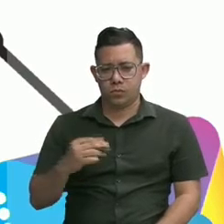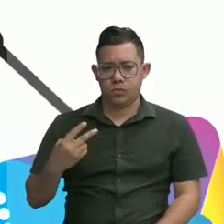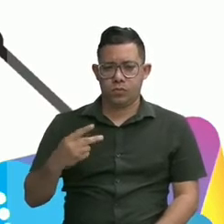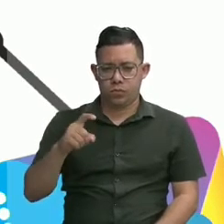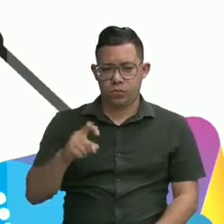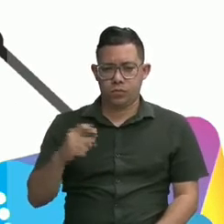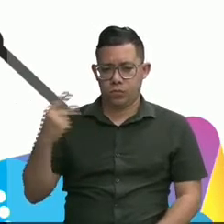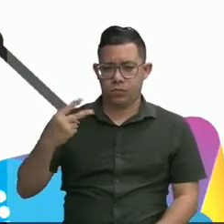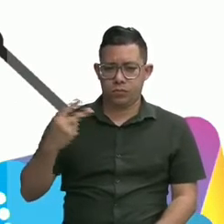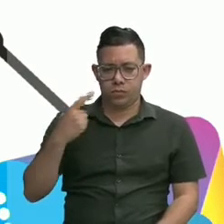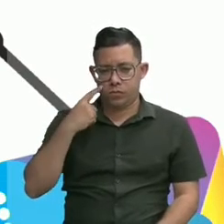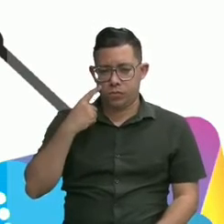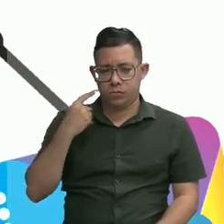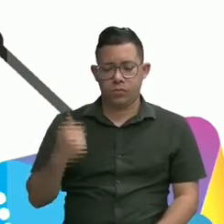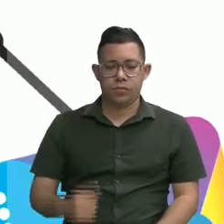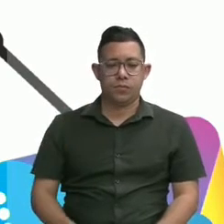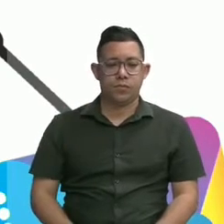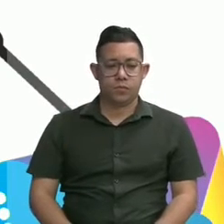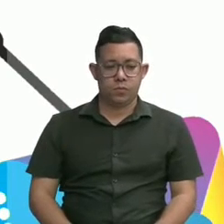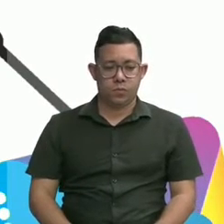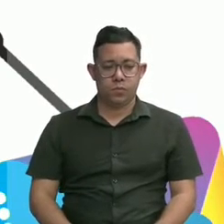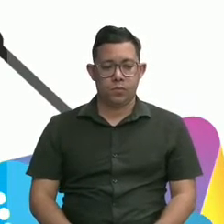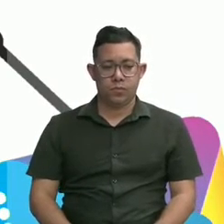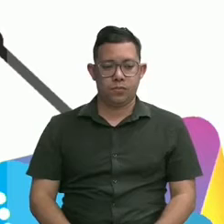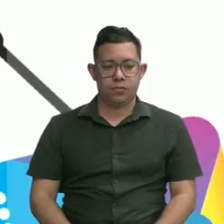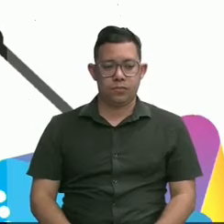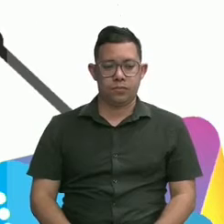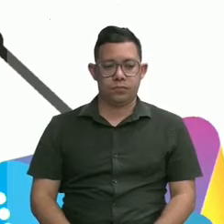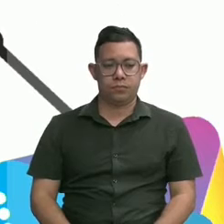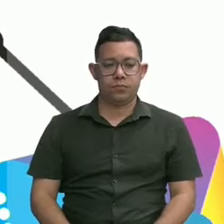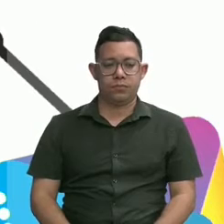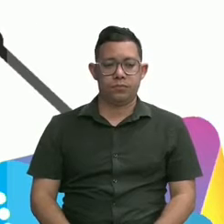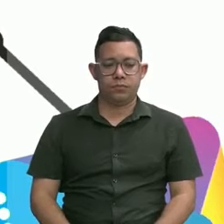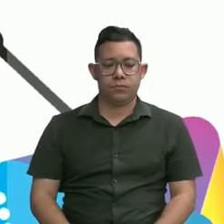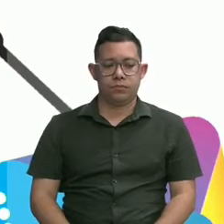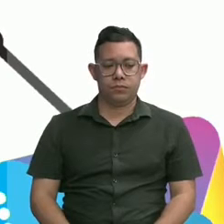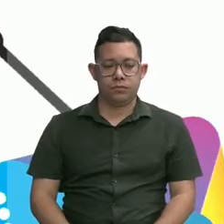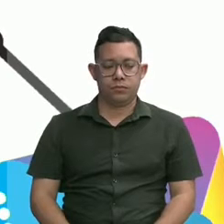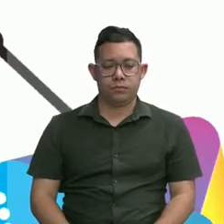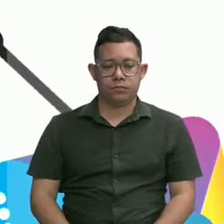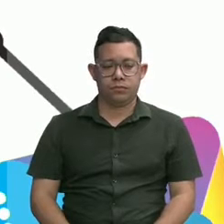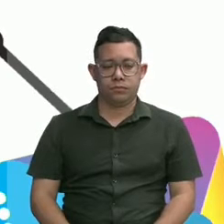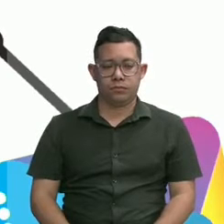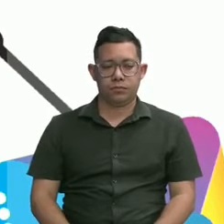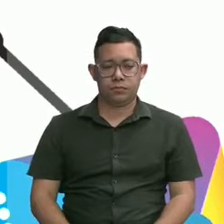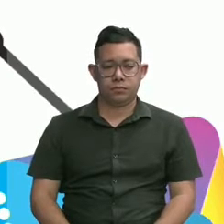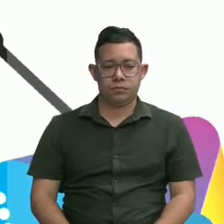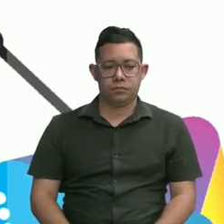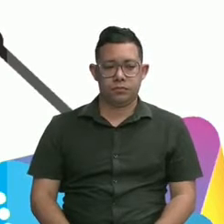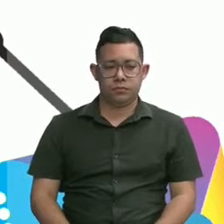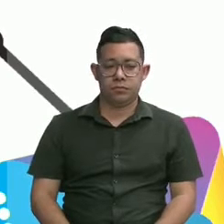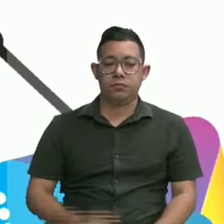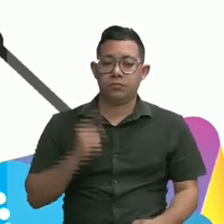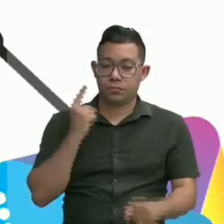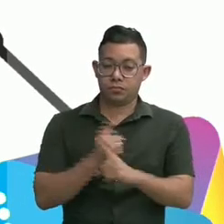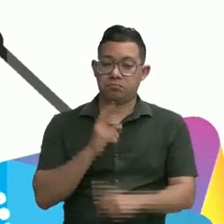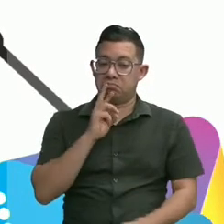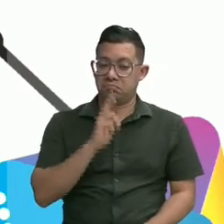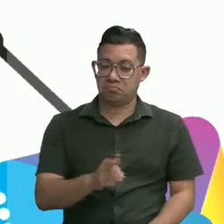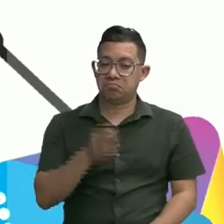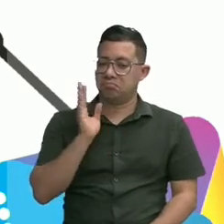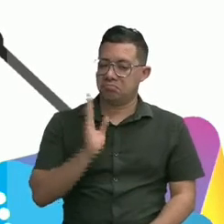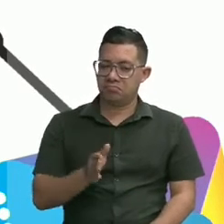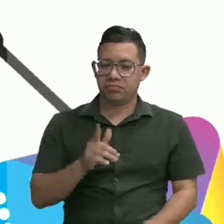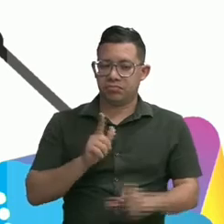equivale a área da parte branca que vai ser igual a 49 Olha lá gente encontramos a resposta